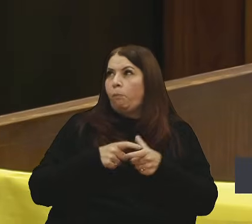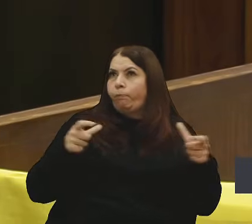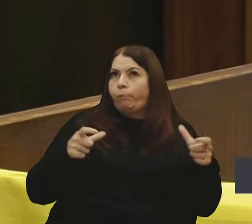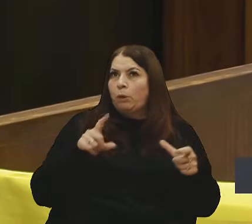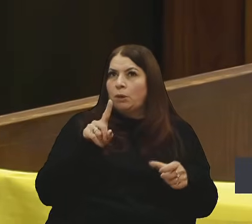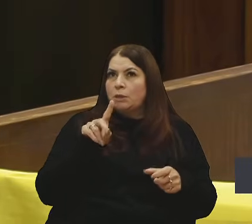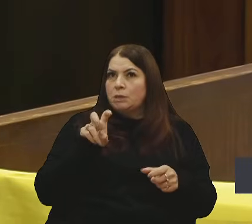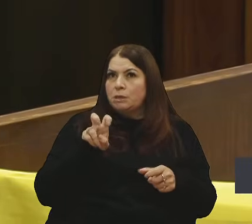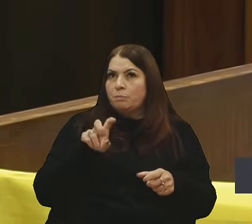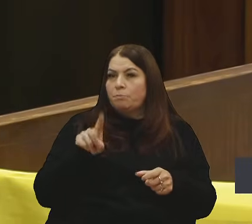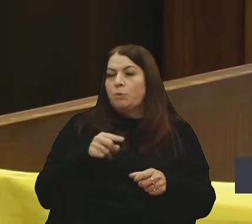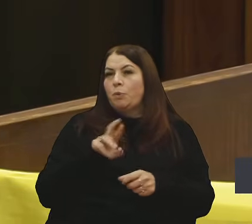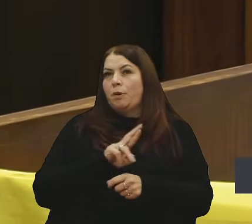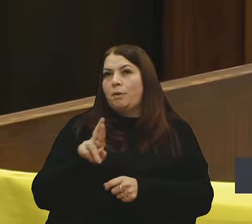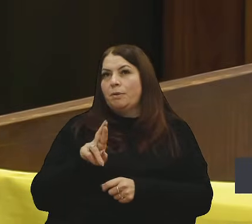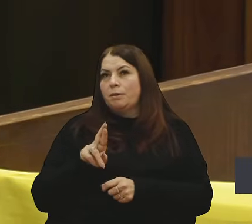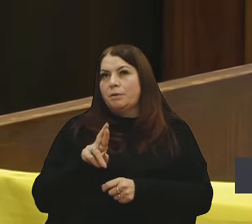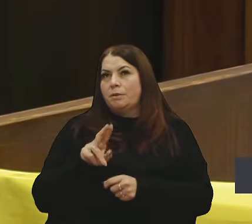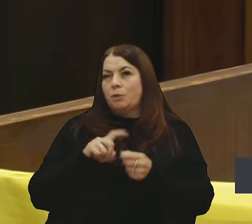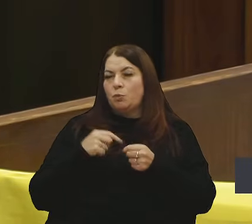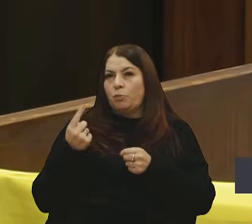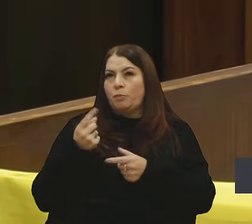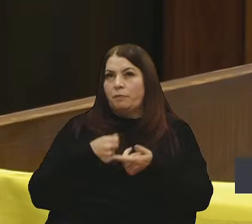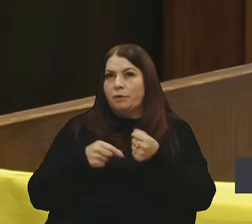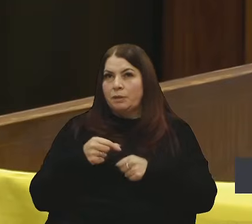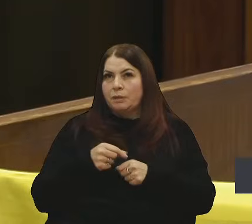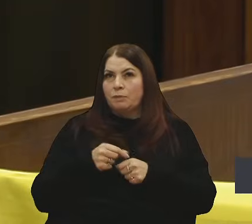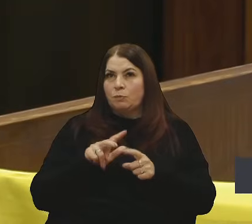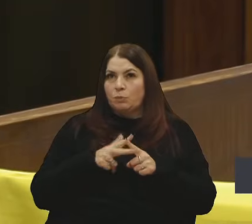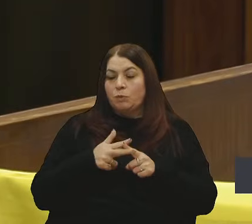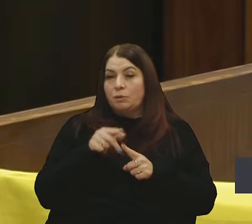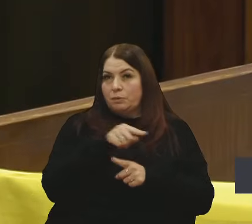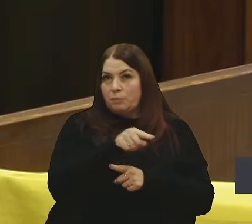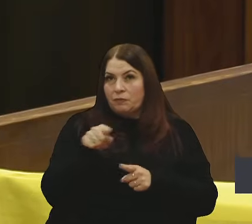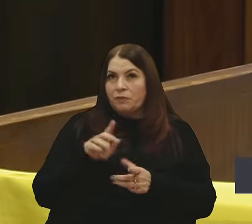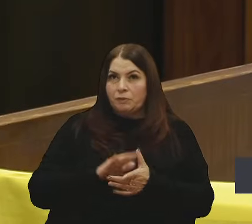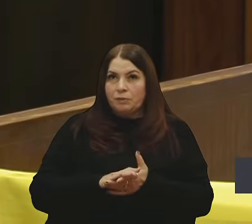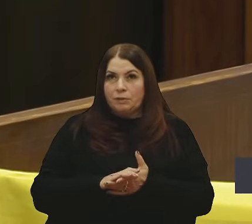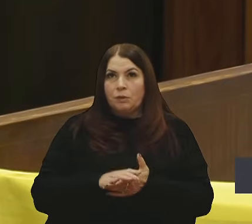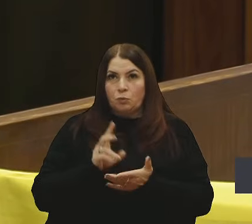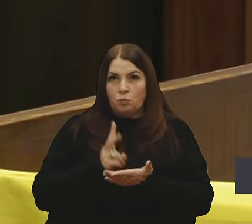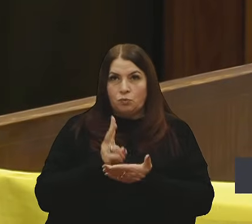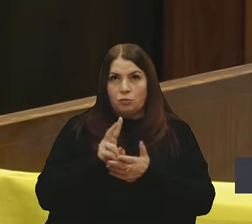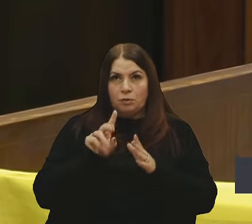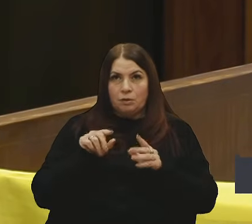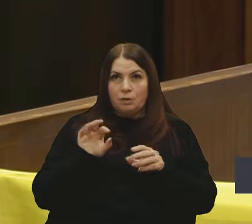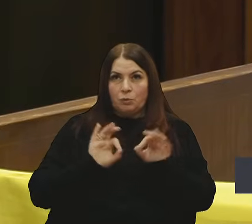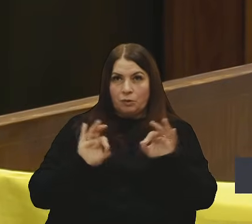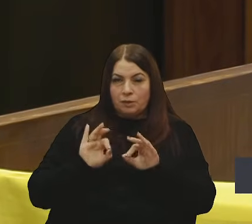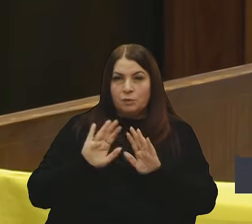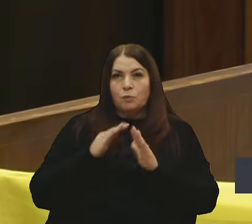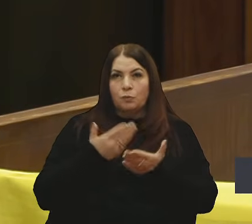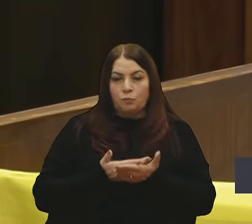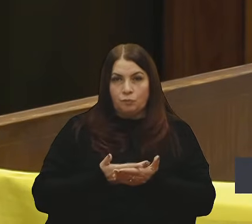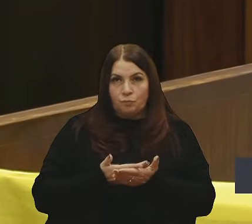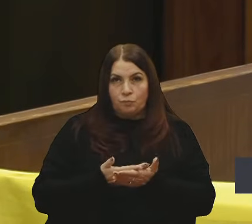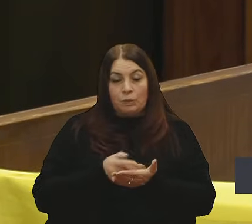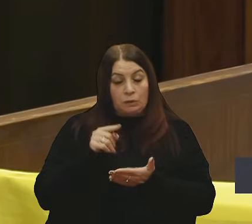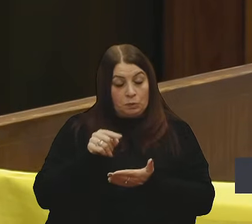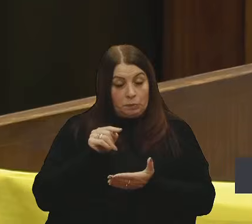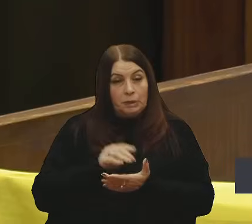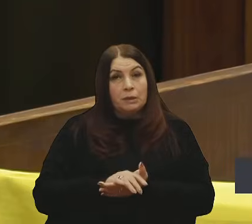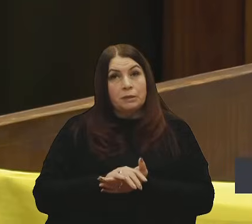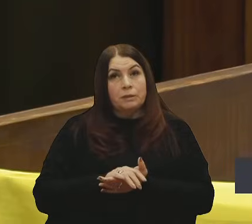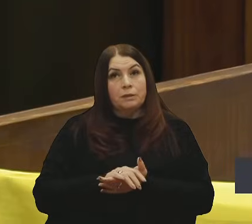15 mil reais da autonomia financeira, da manutenção para você manter a escola. Então esse é